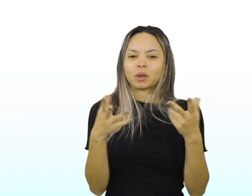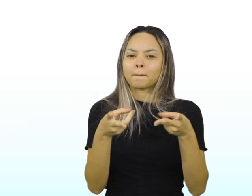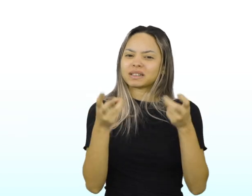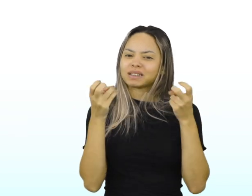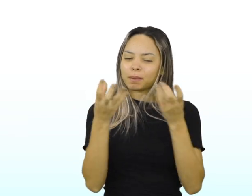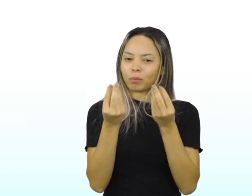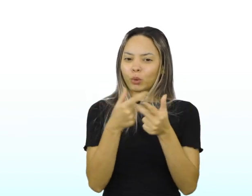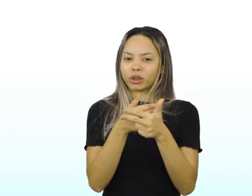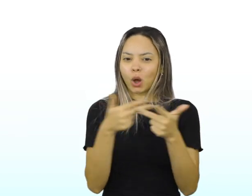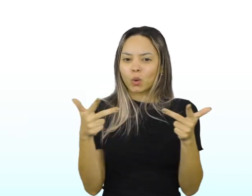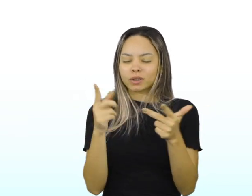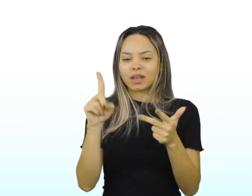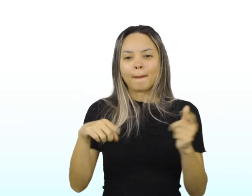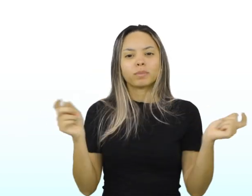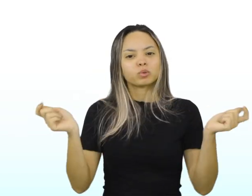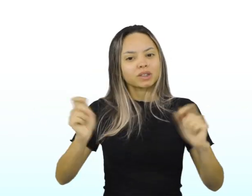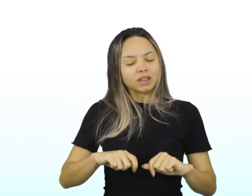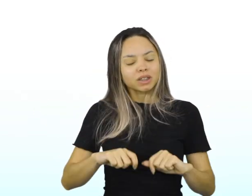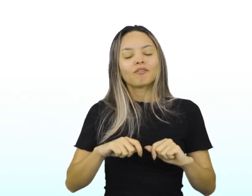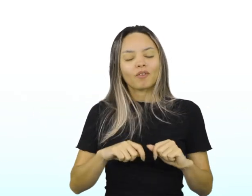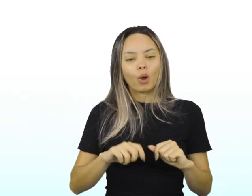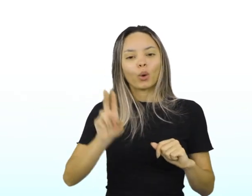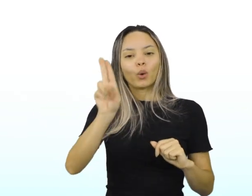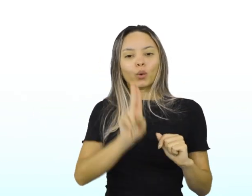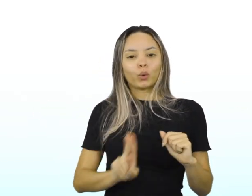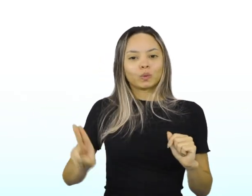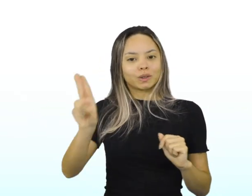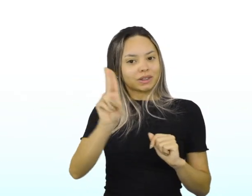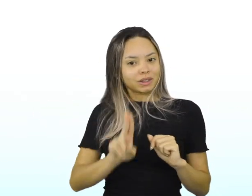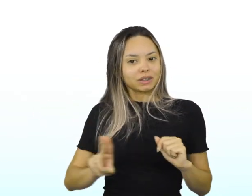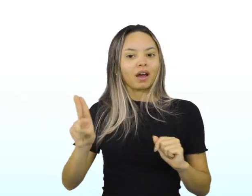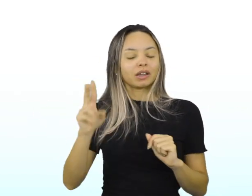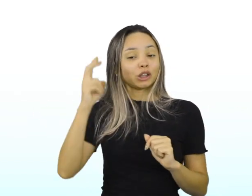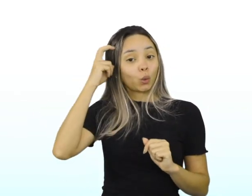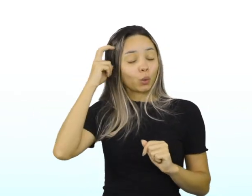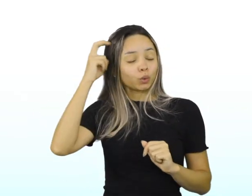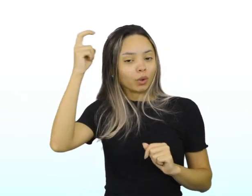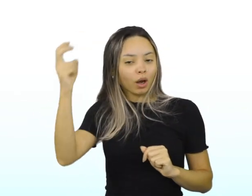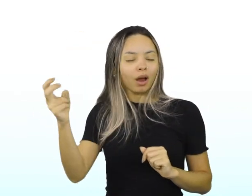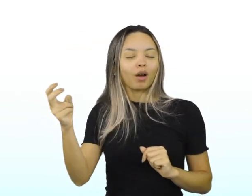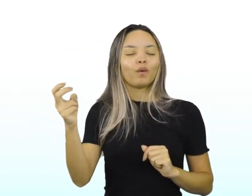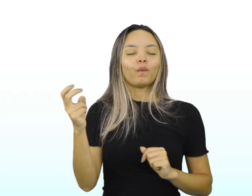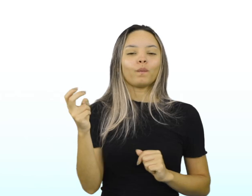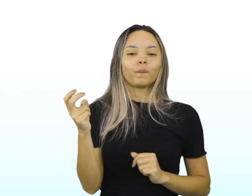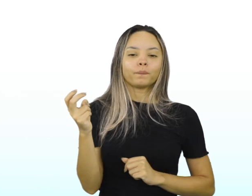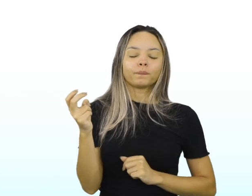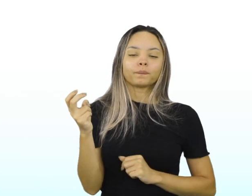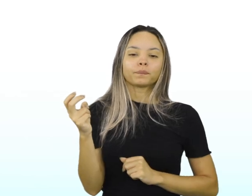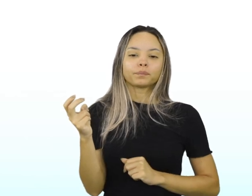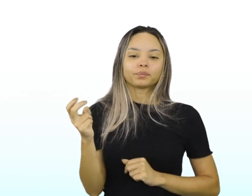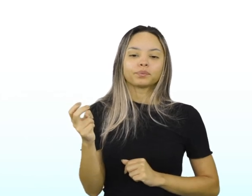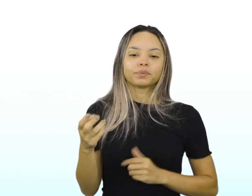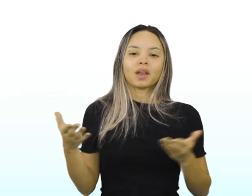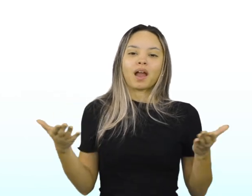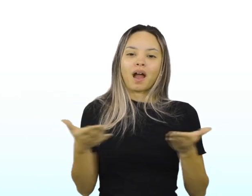menos. Então veja quanta coisa é possível trazer de repertório cultural